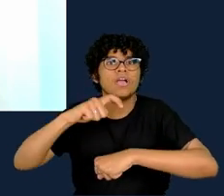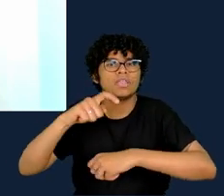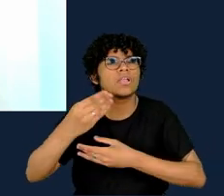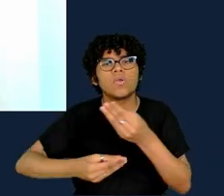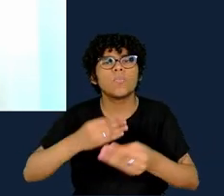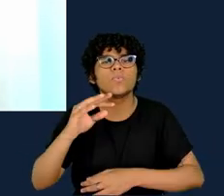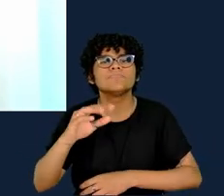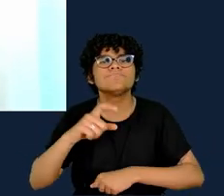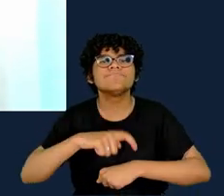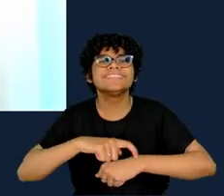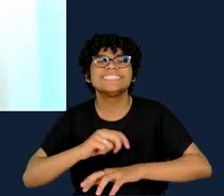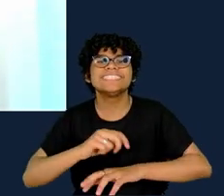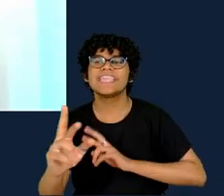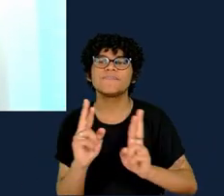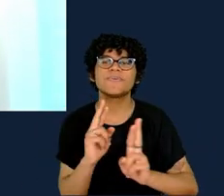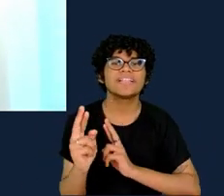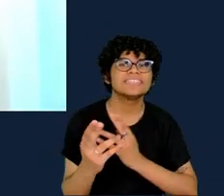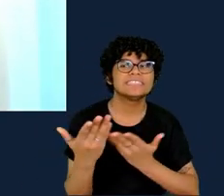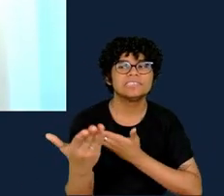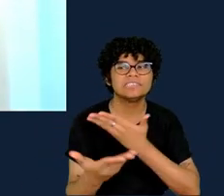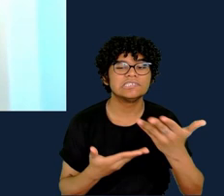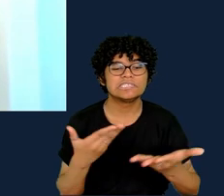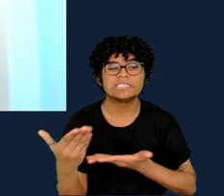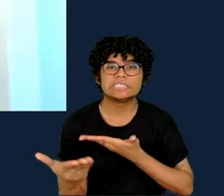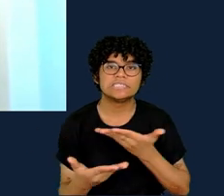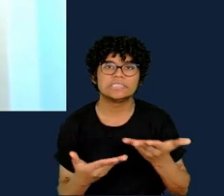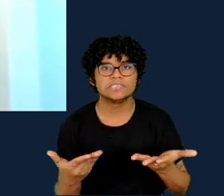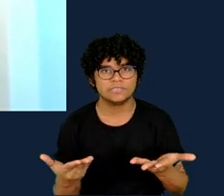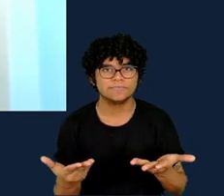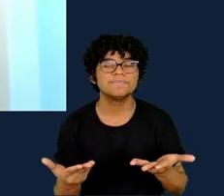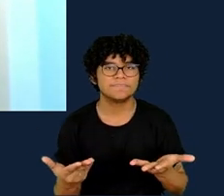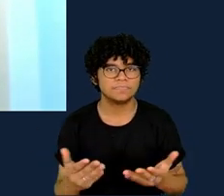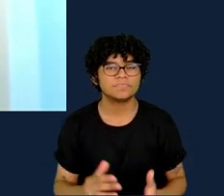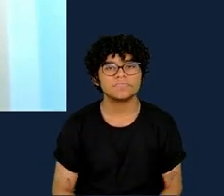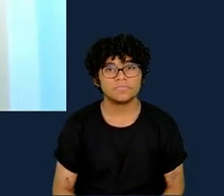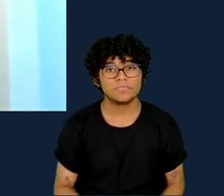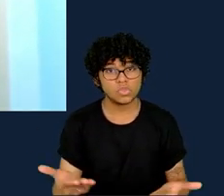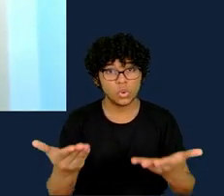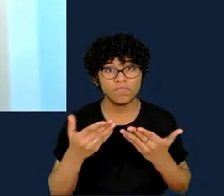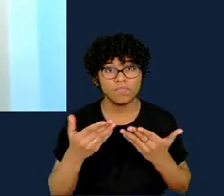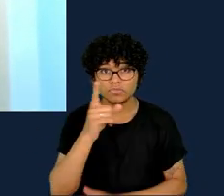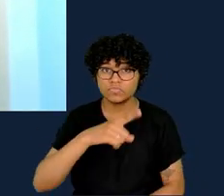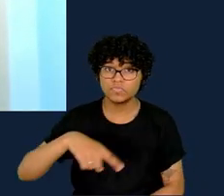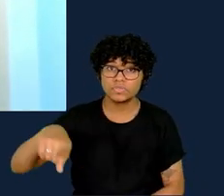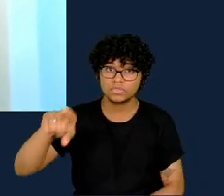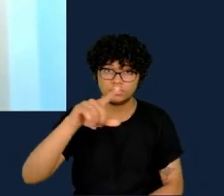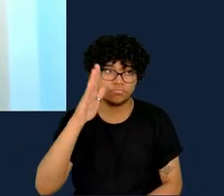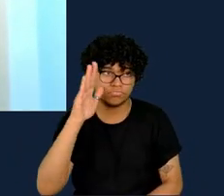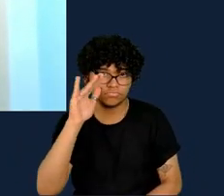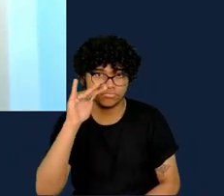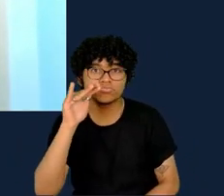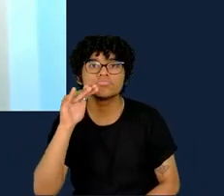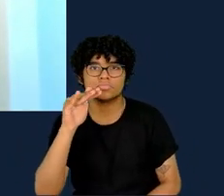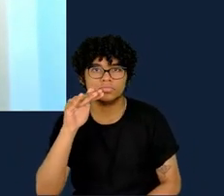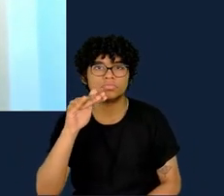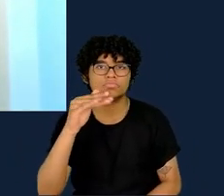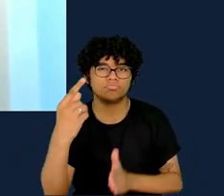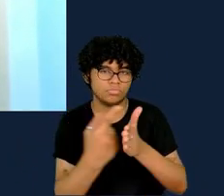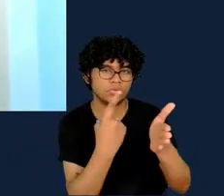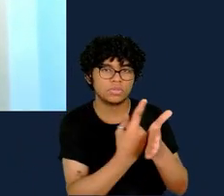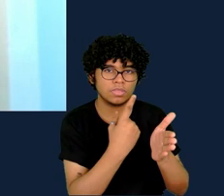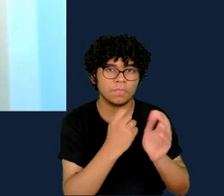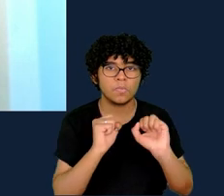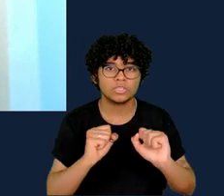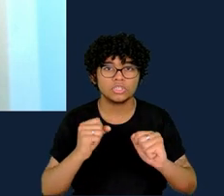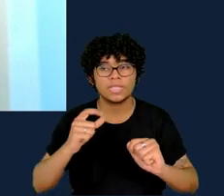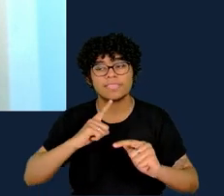forma distinta. Convido ao público a enviar perguntas, né? O debate ainda tem aí um pouquinho de tempo